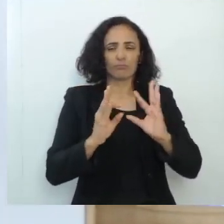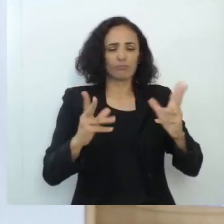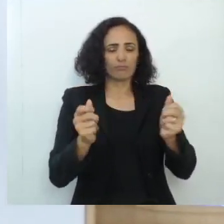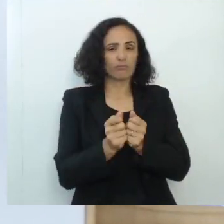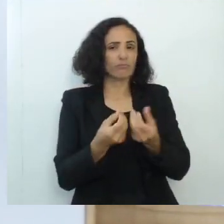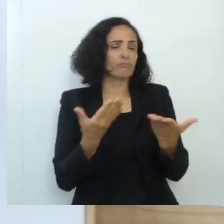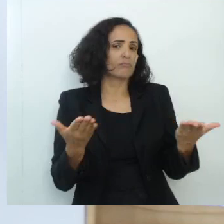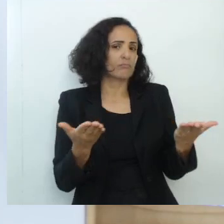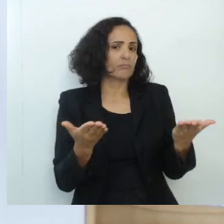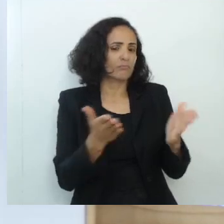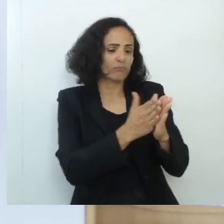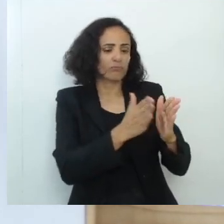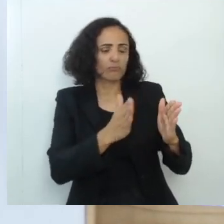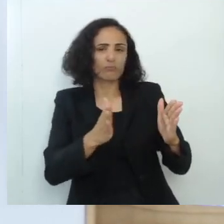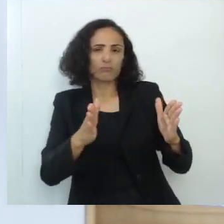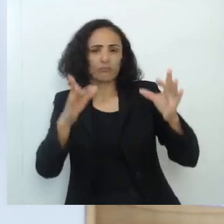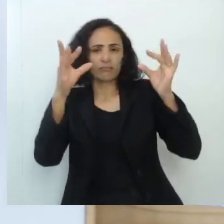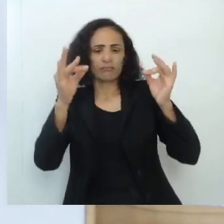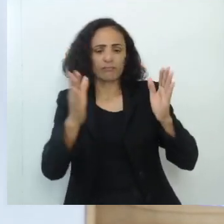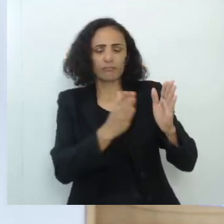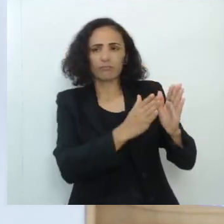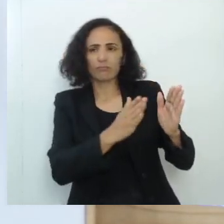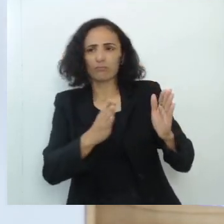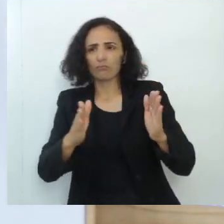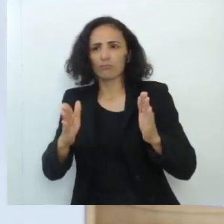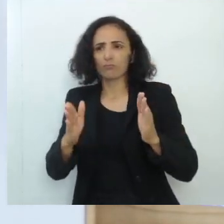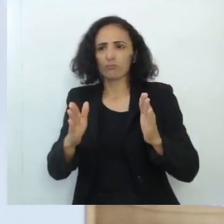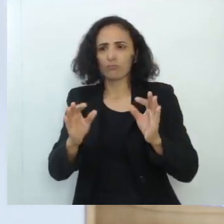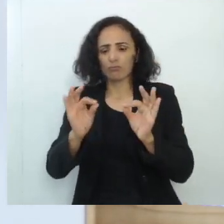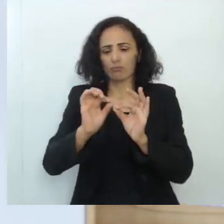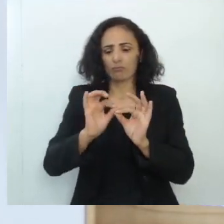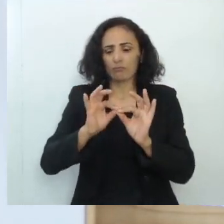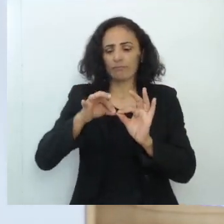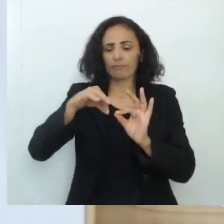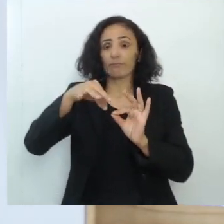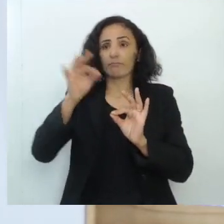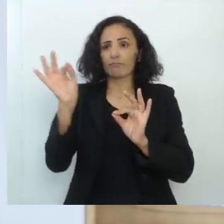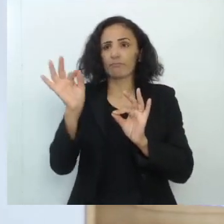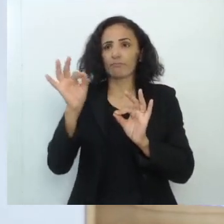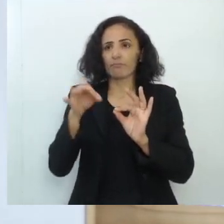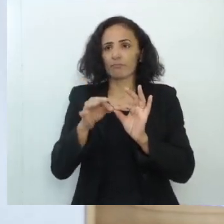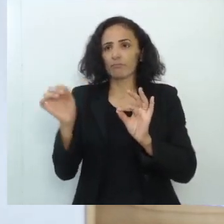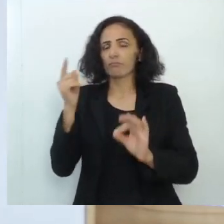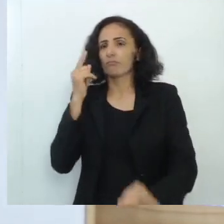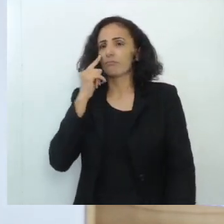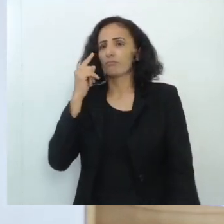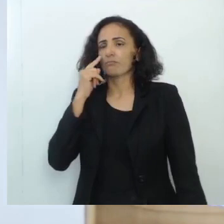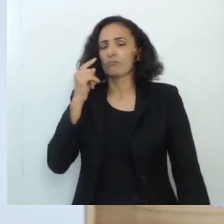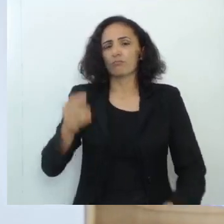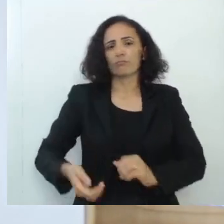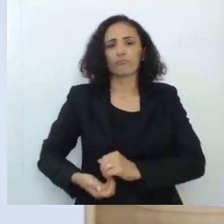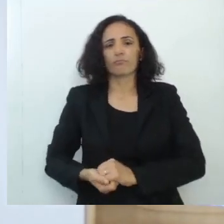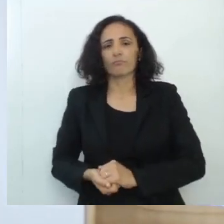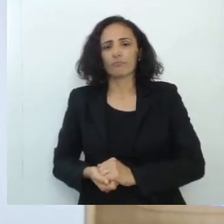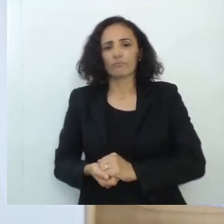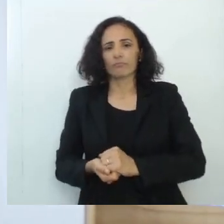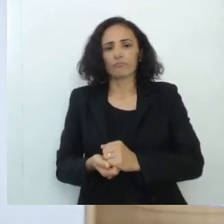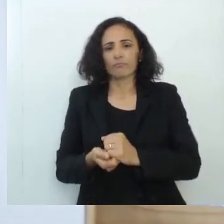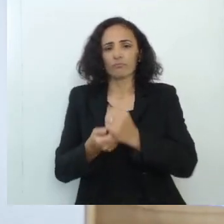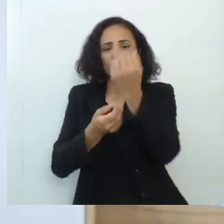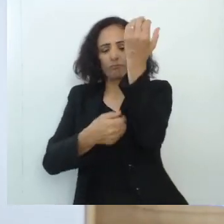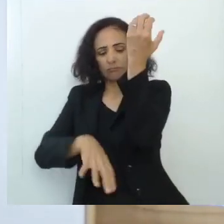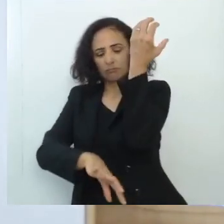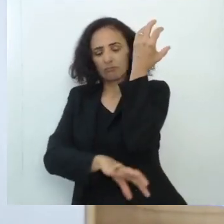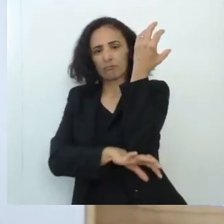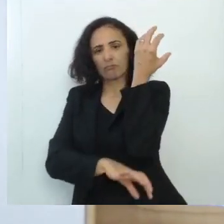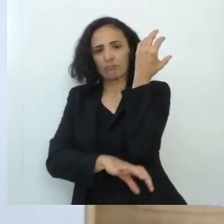é o seguinte. Quando a gente diz que forma órgão, é porque aqui você vai ter, ó, raiz, eu vou